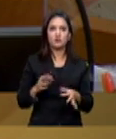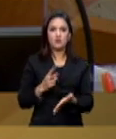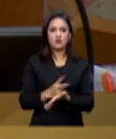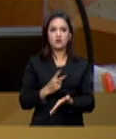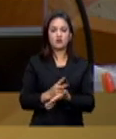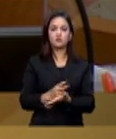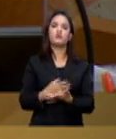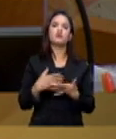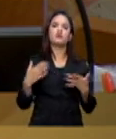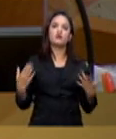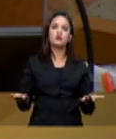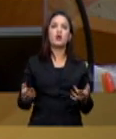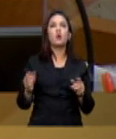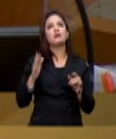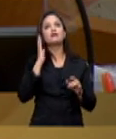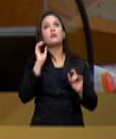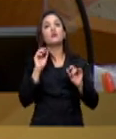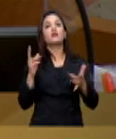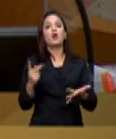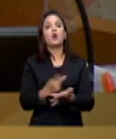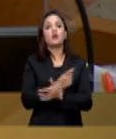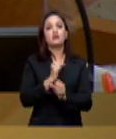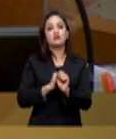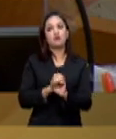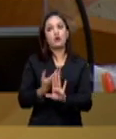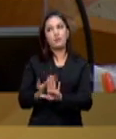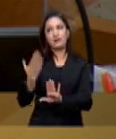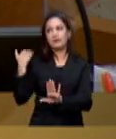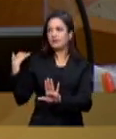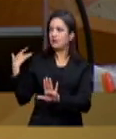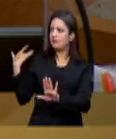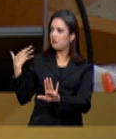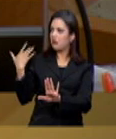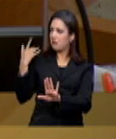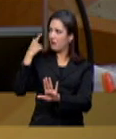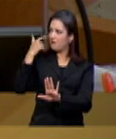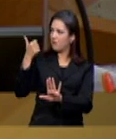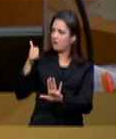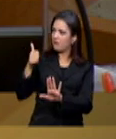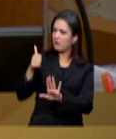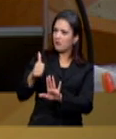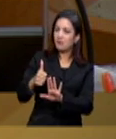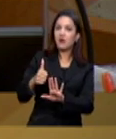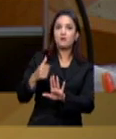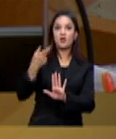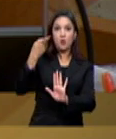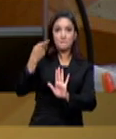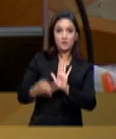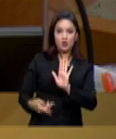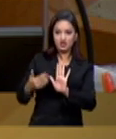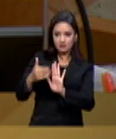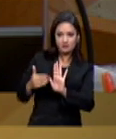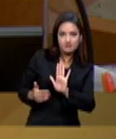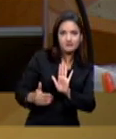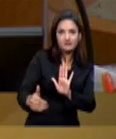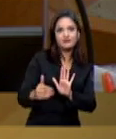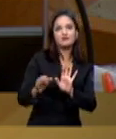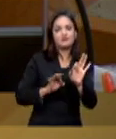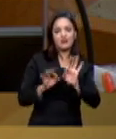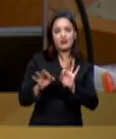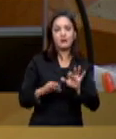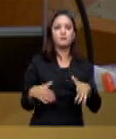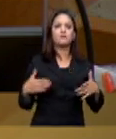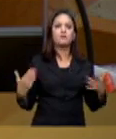O que ocorreu nos anos anteriores, verificar, para que se faça um projeto. Na Alemanha, muito